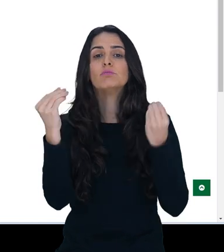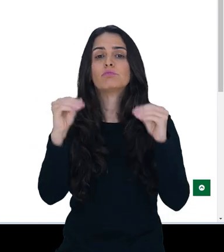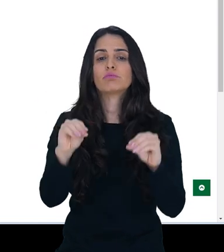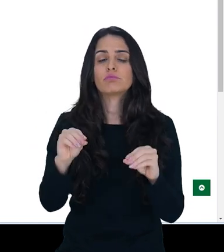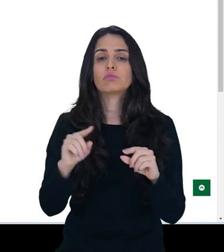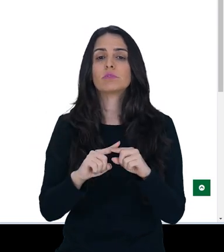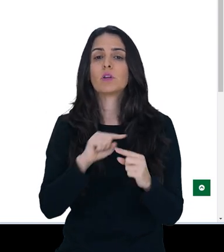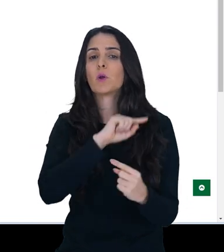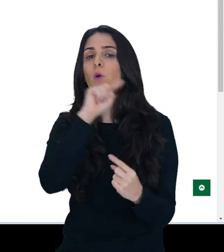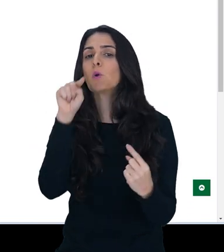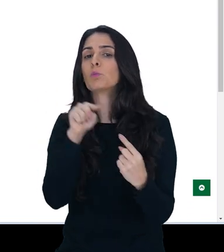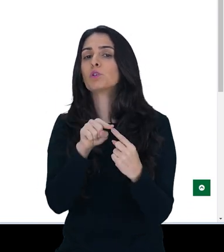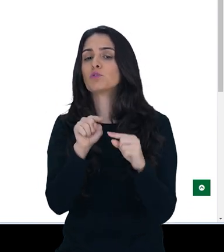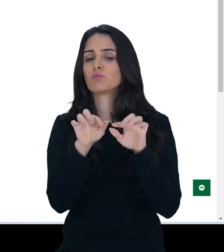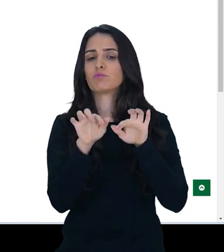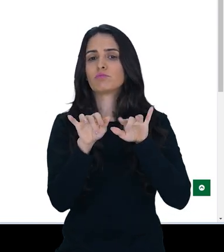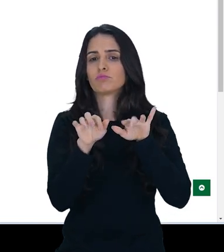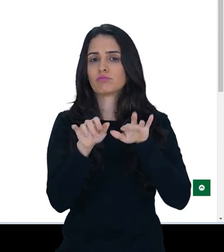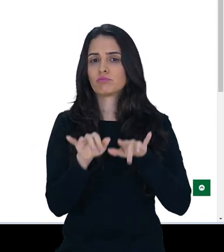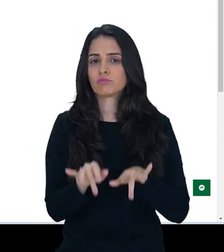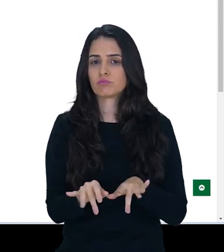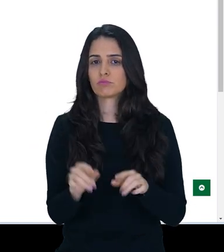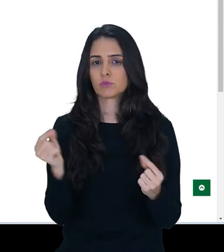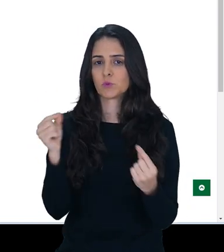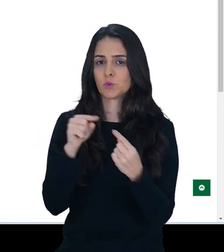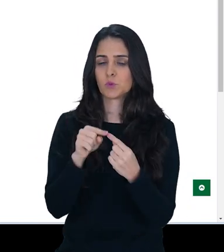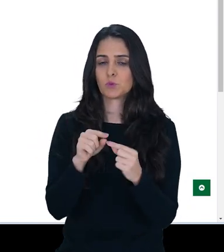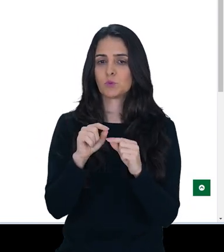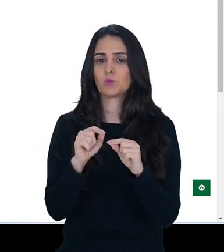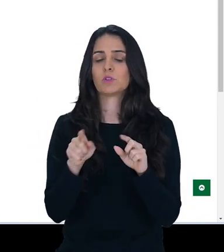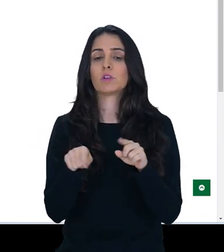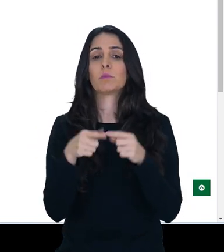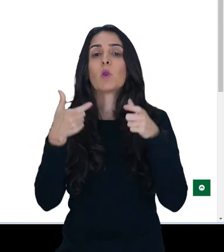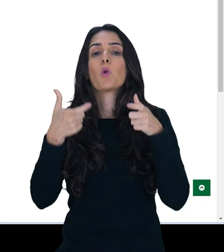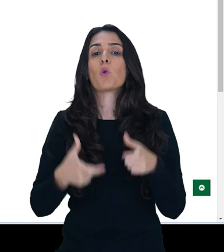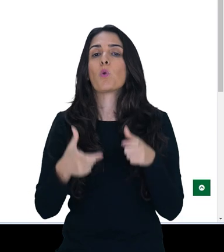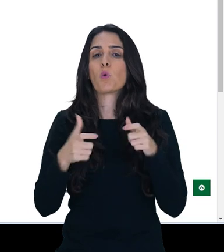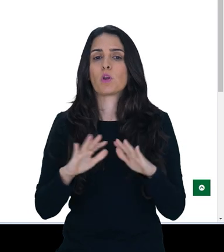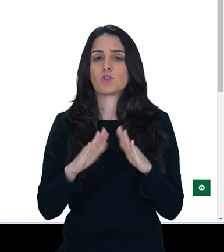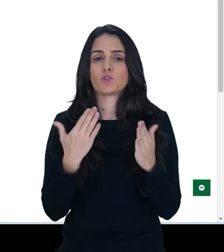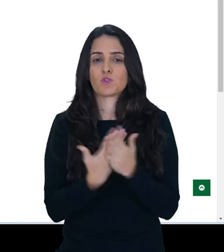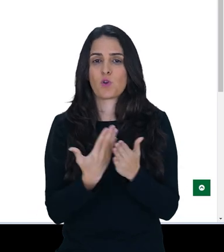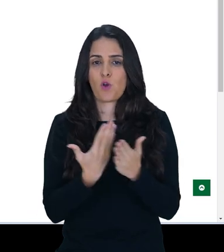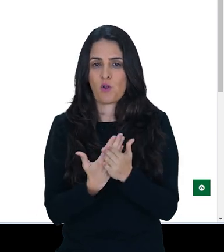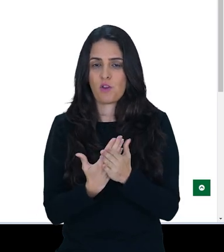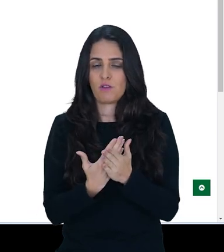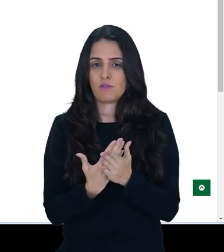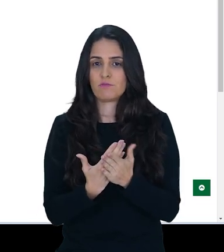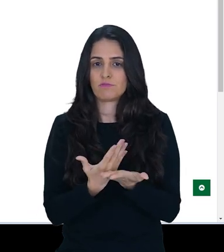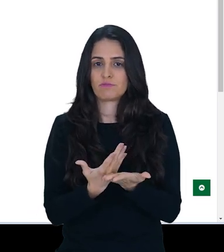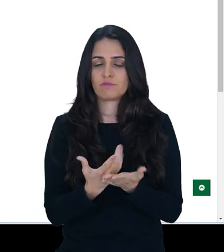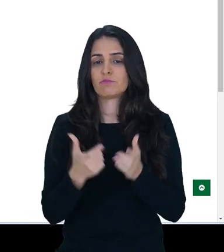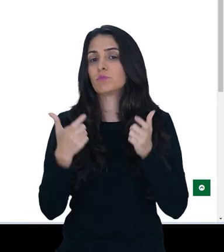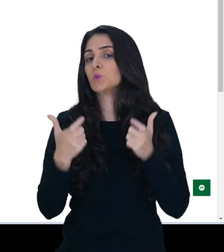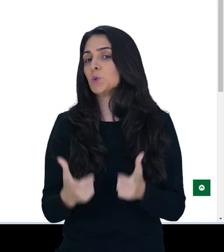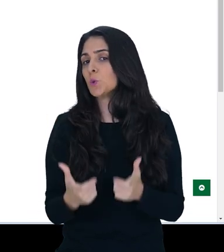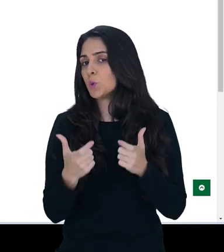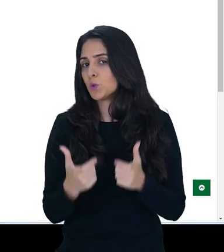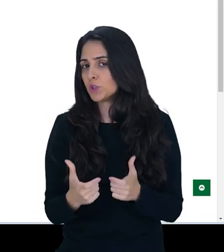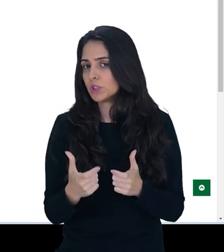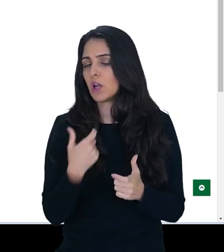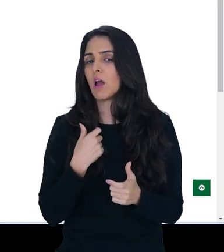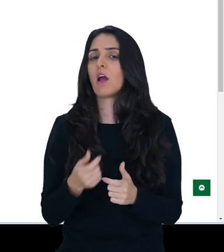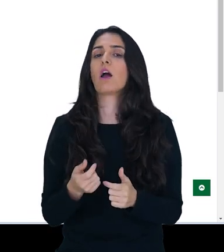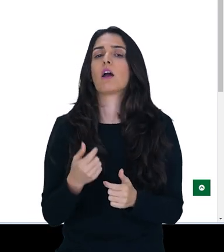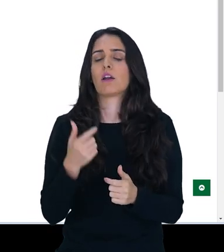escrever o objetivo de aprendizagem colocar aqui a localização da escola porque ele colocando aqui